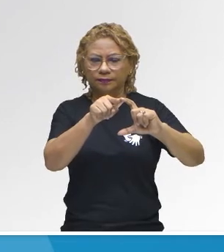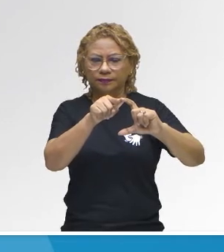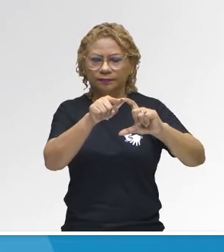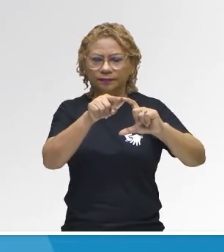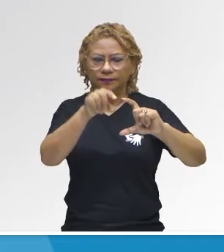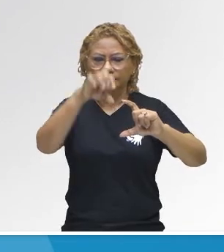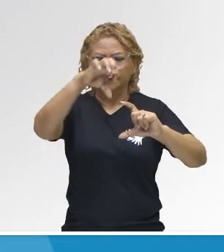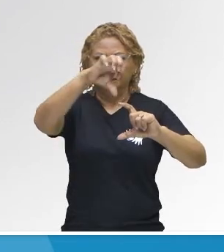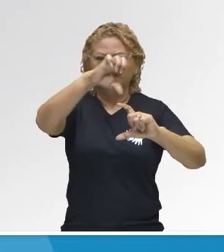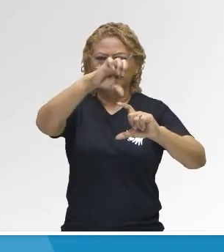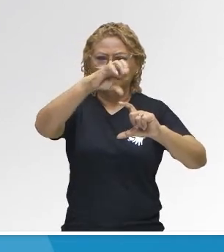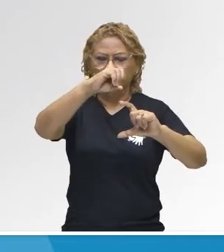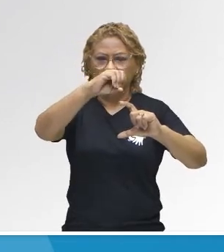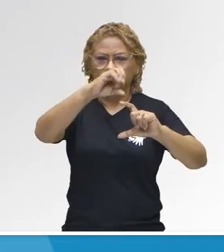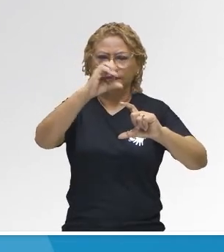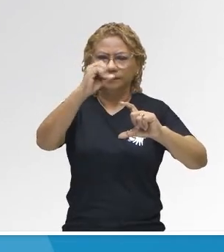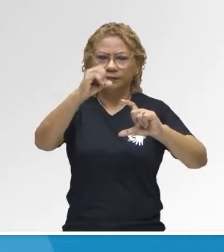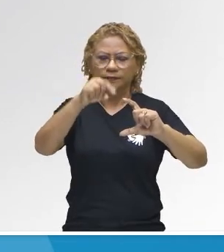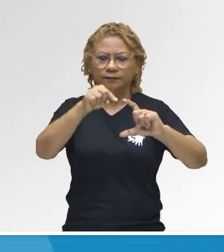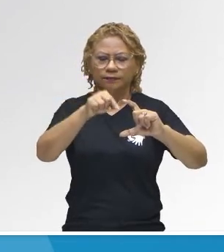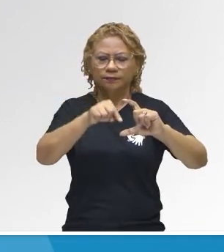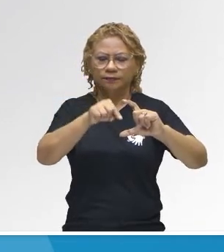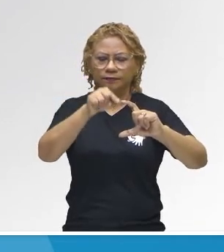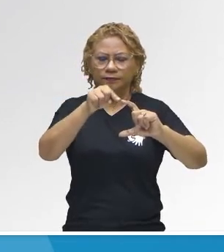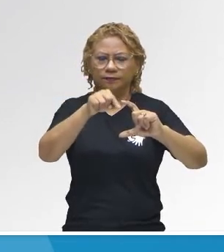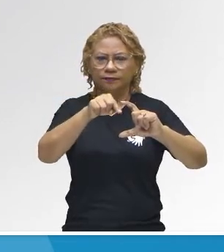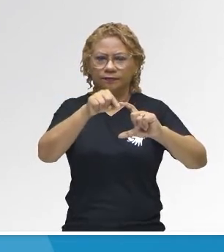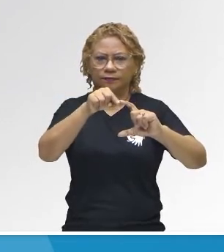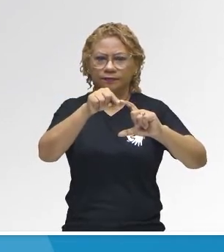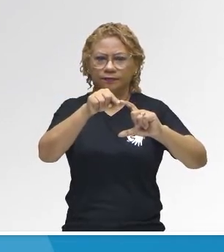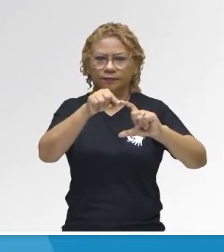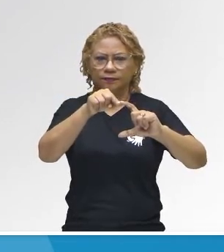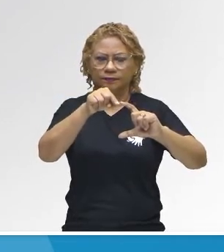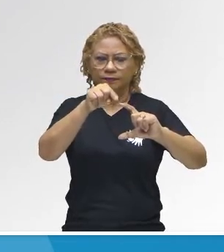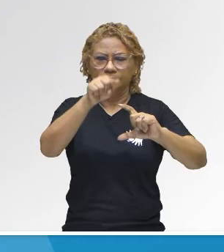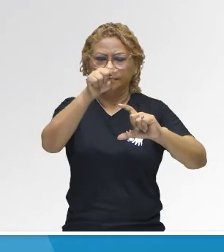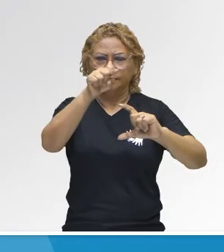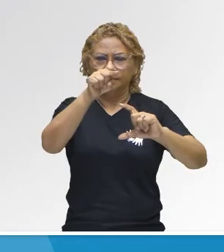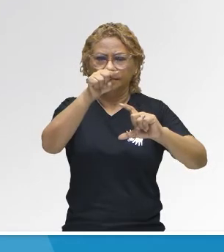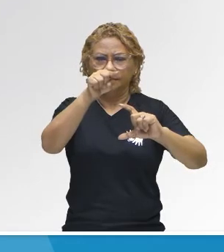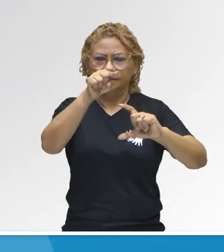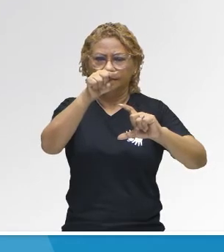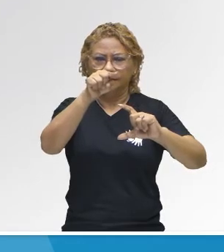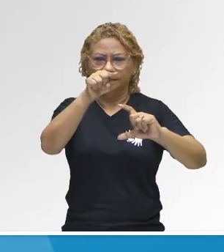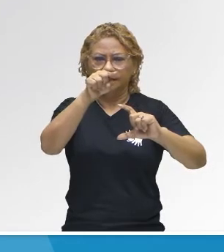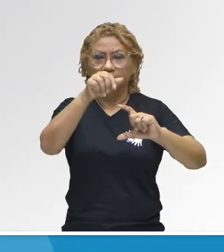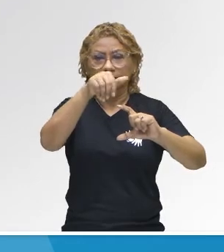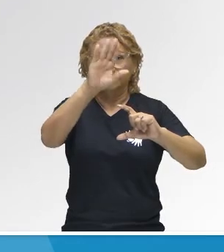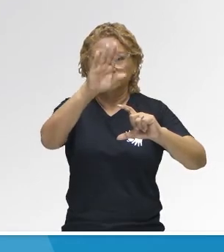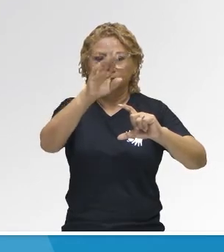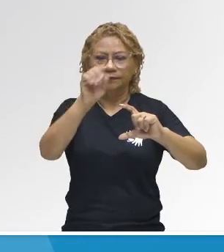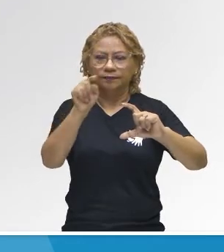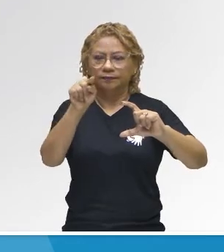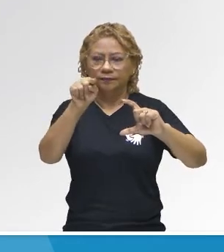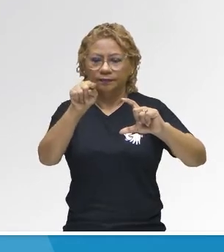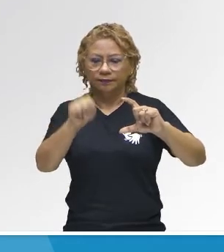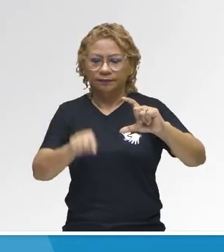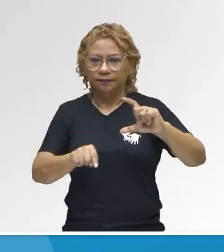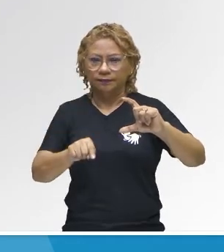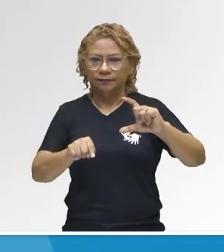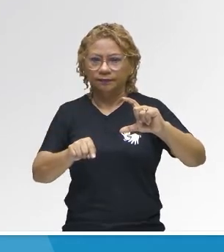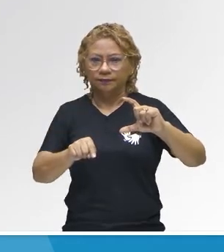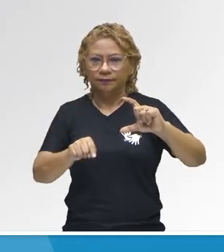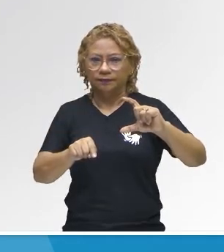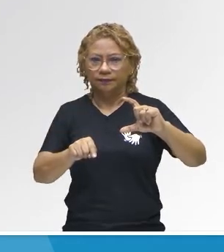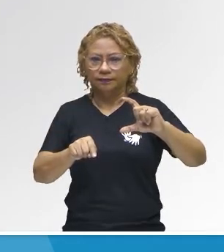vai ter um momento em que essa reta vai coincidir com a reta tangente. O que vai acontecer? Elas vão